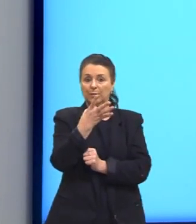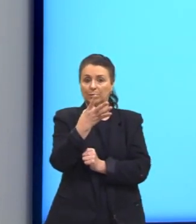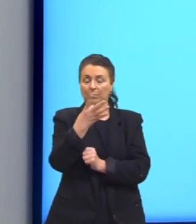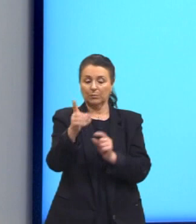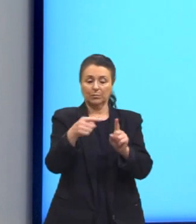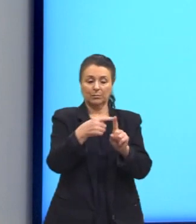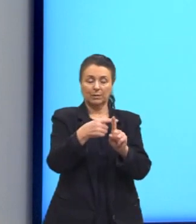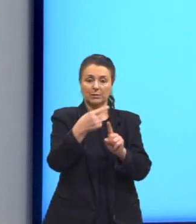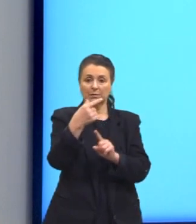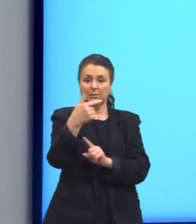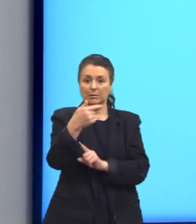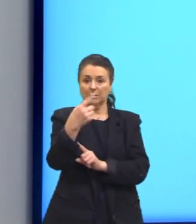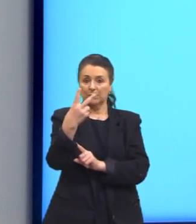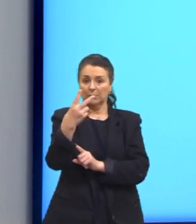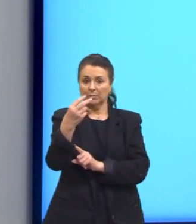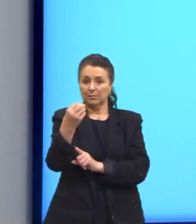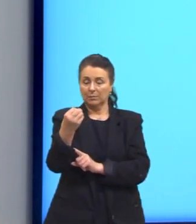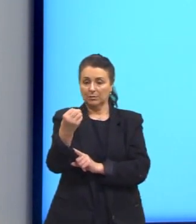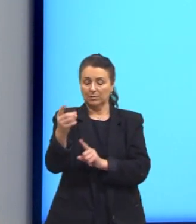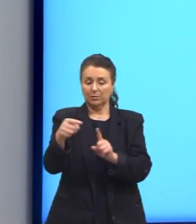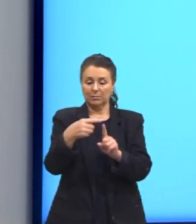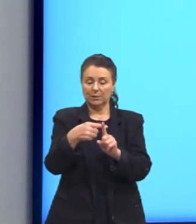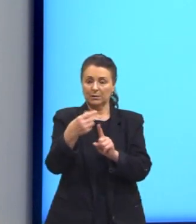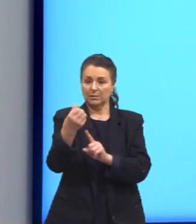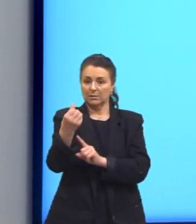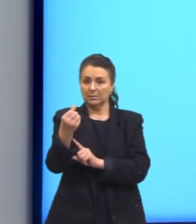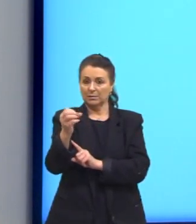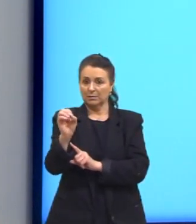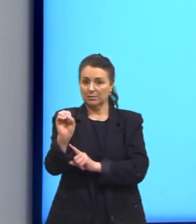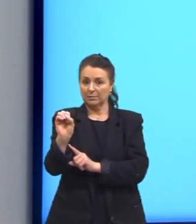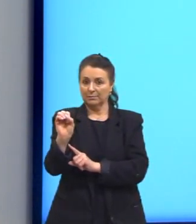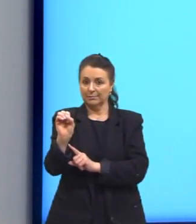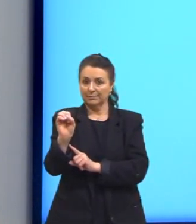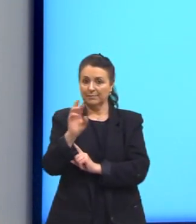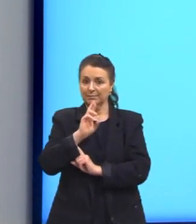mais 720 mais 60, que daria